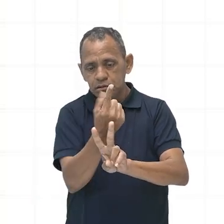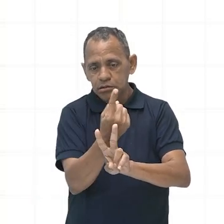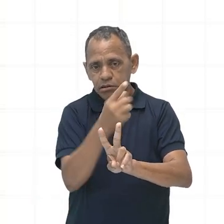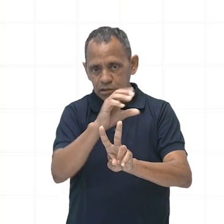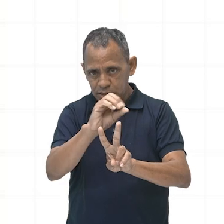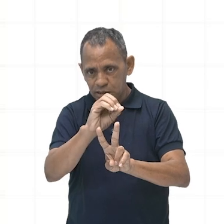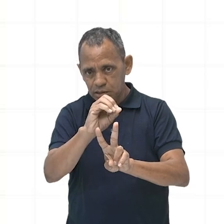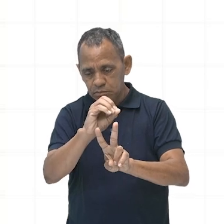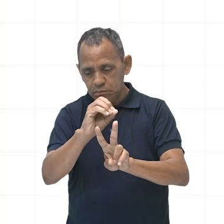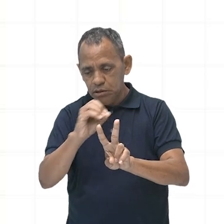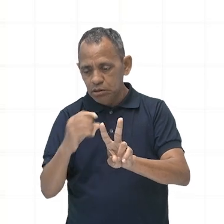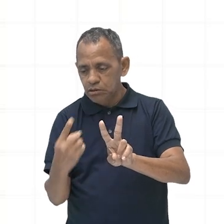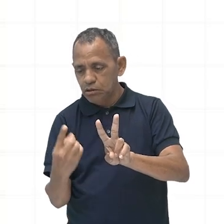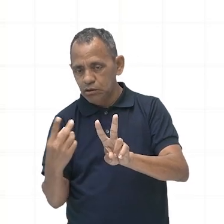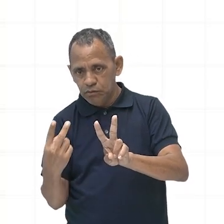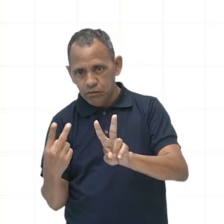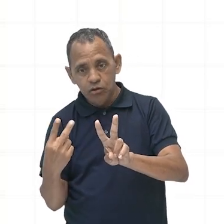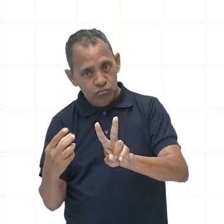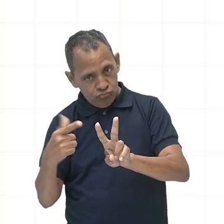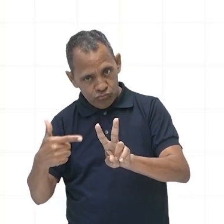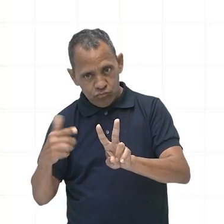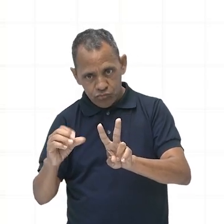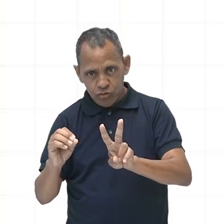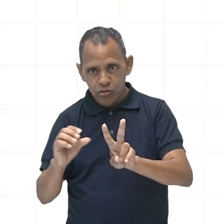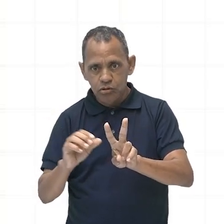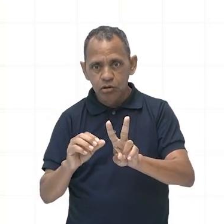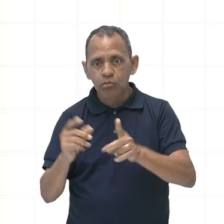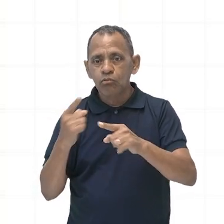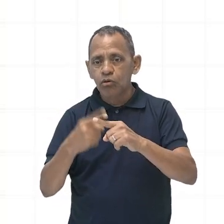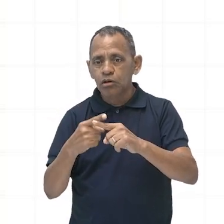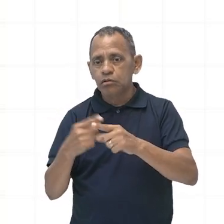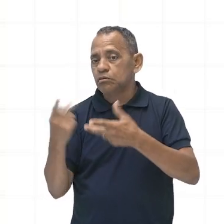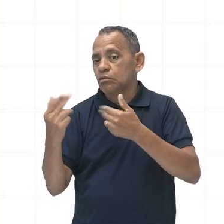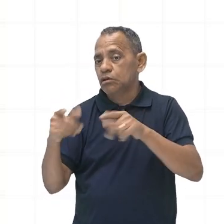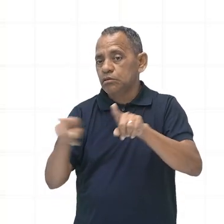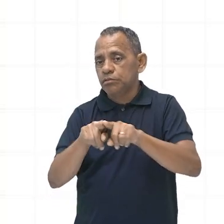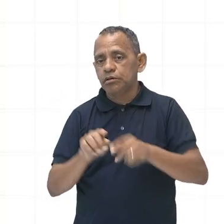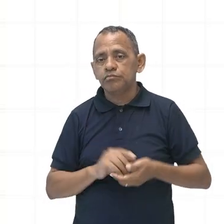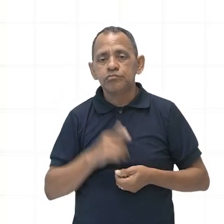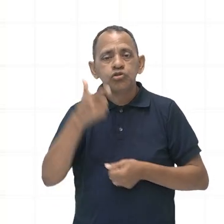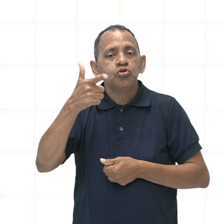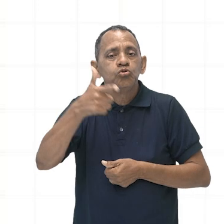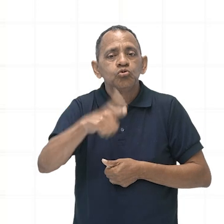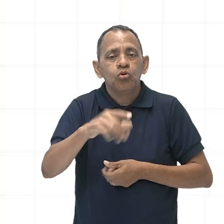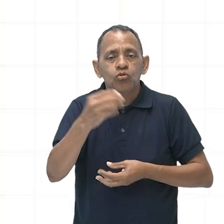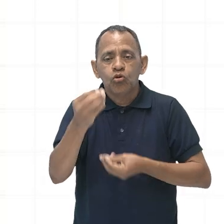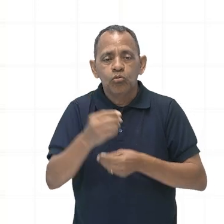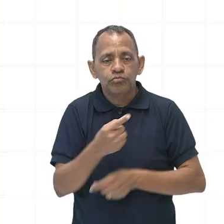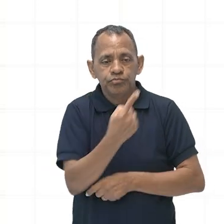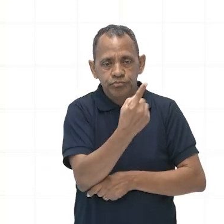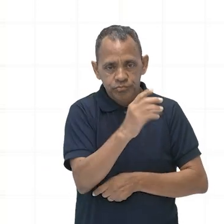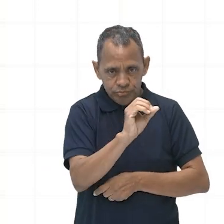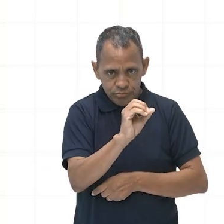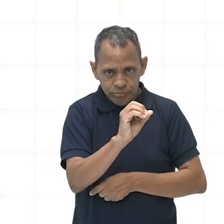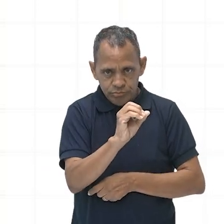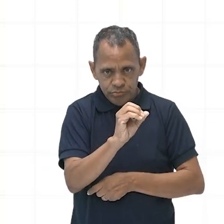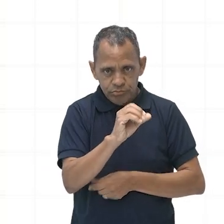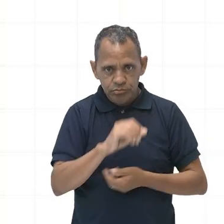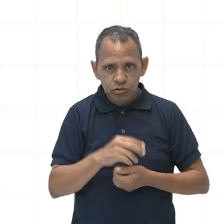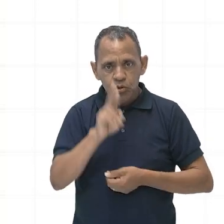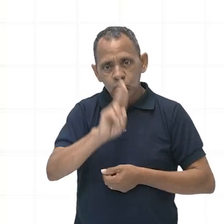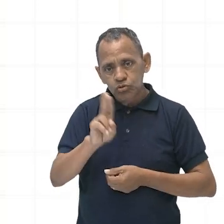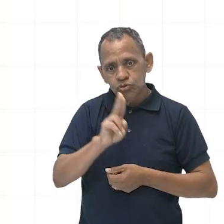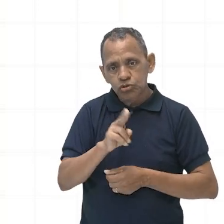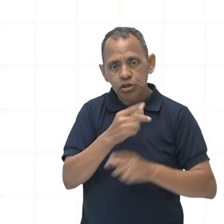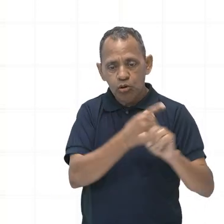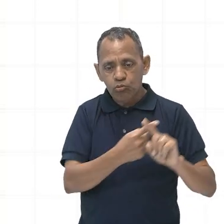aplicar a propriedade, porque os índices são iguais. Então, vou repetir o 10 e agora eu vou aplicar a